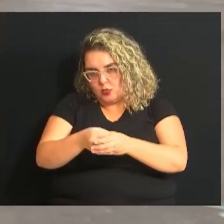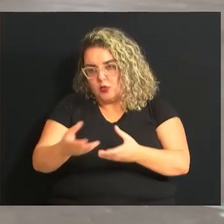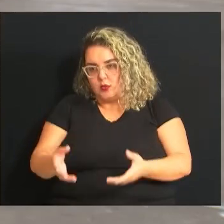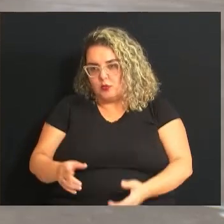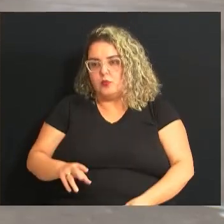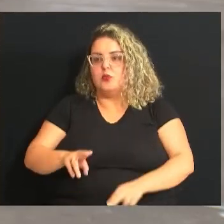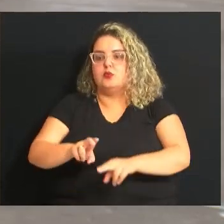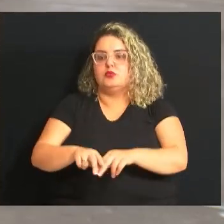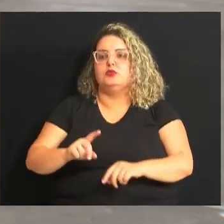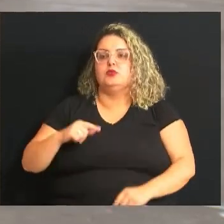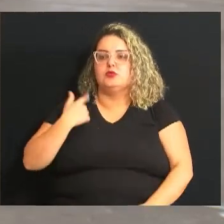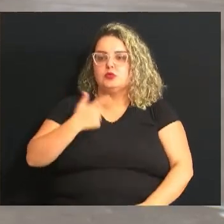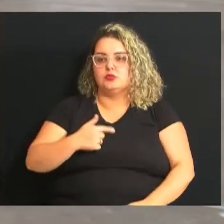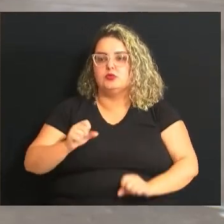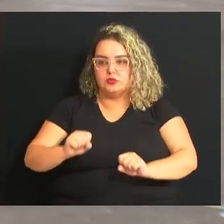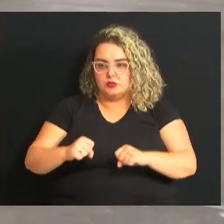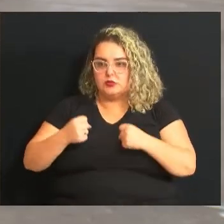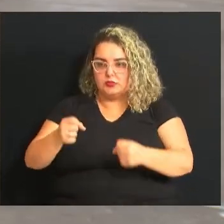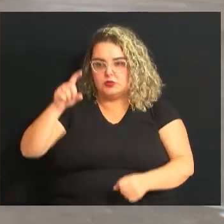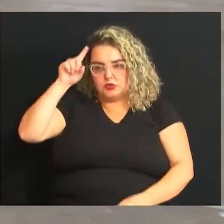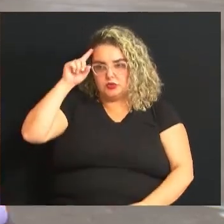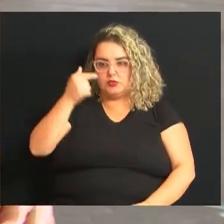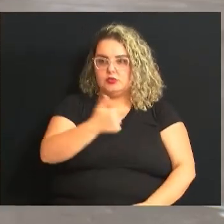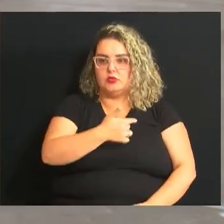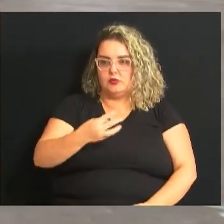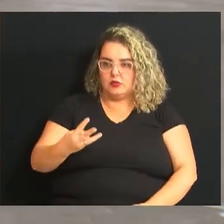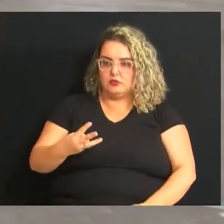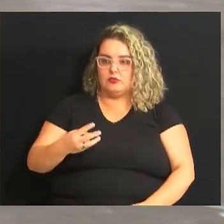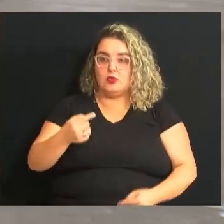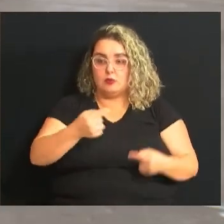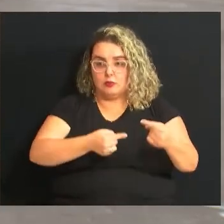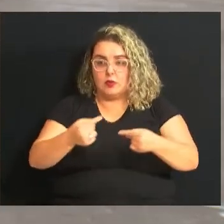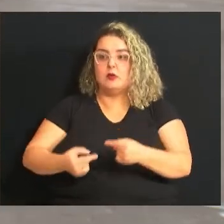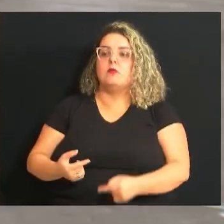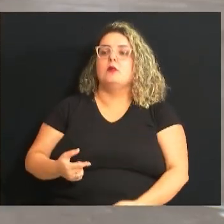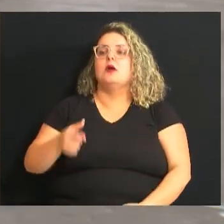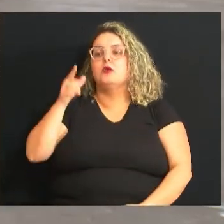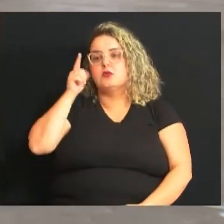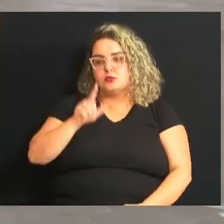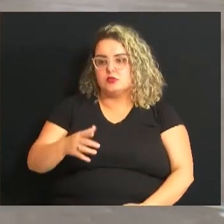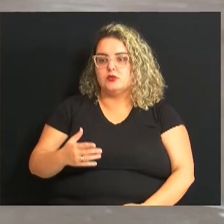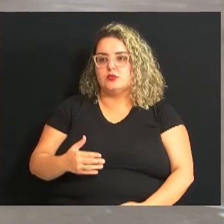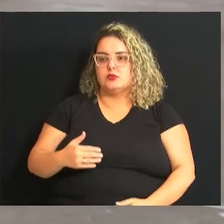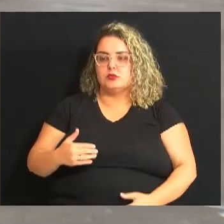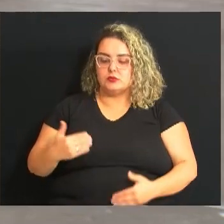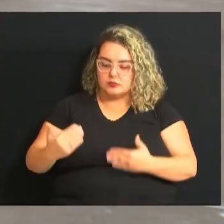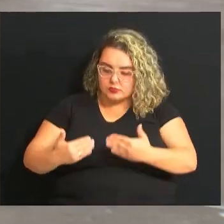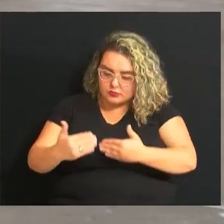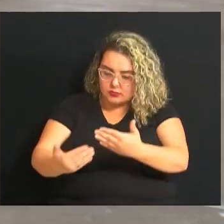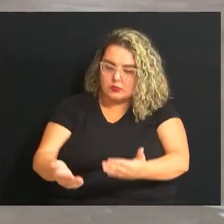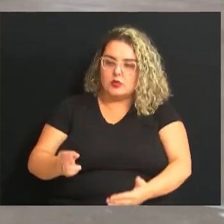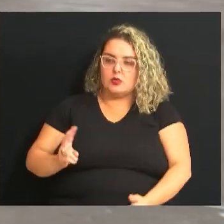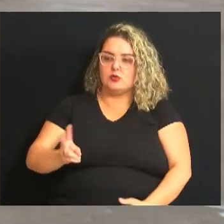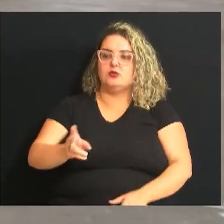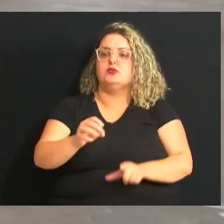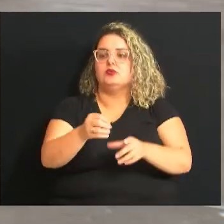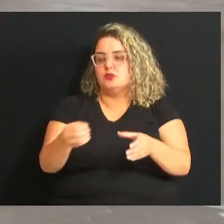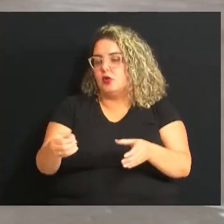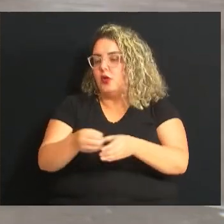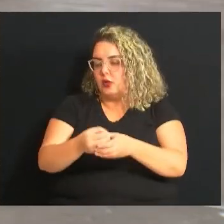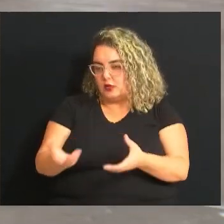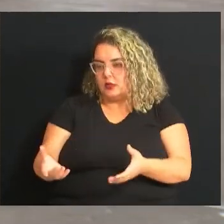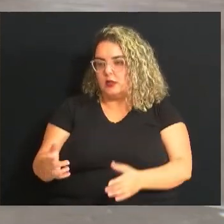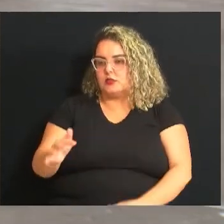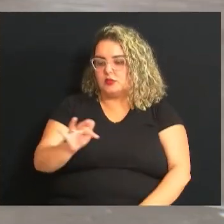lutando duramente. Em 23, esse vai ser o grande debate para que nós possamos manter essa política de cotas nas nossas